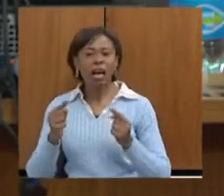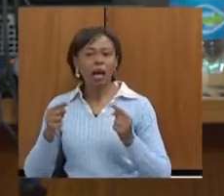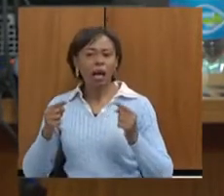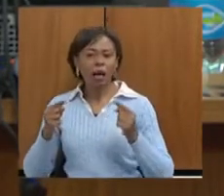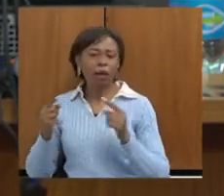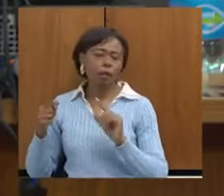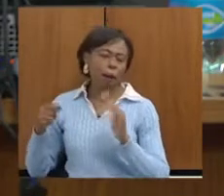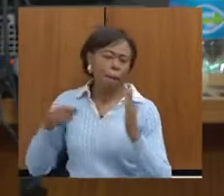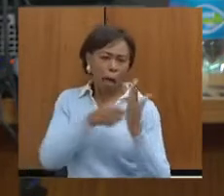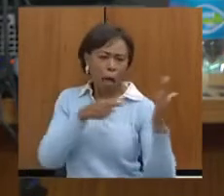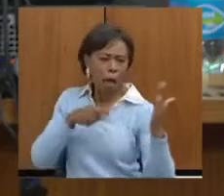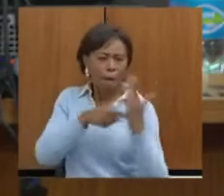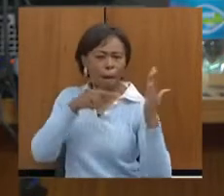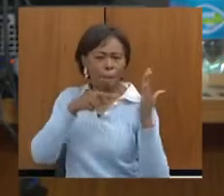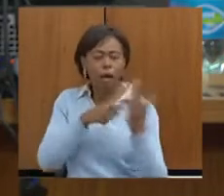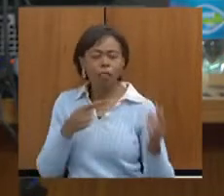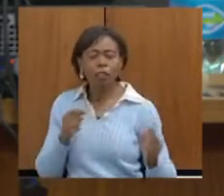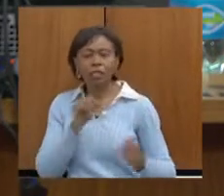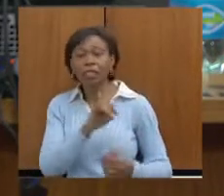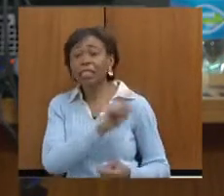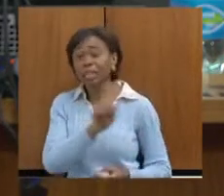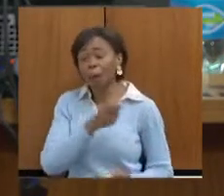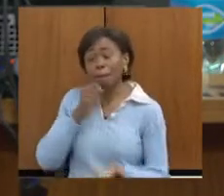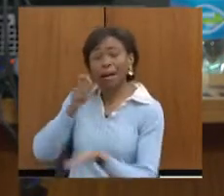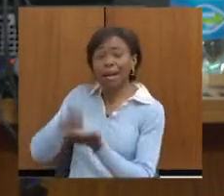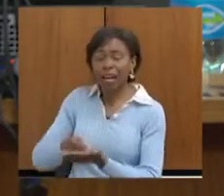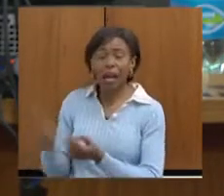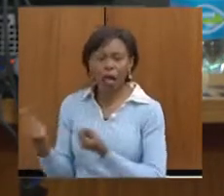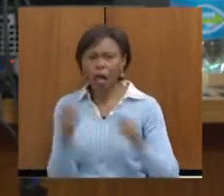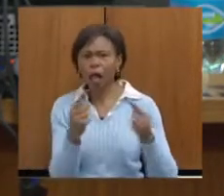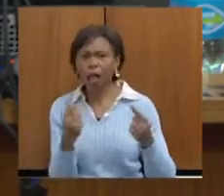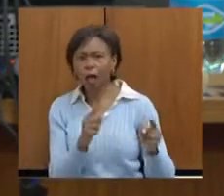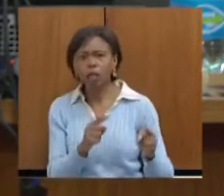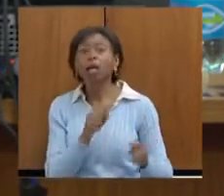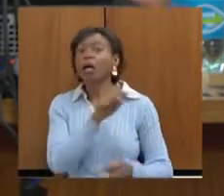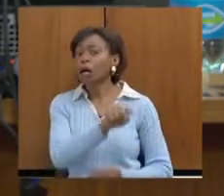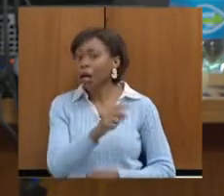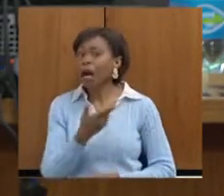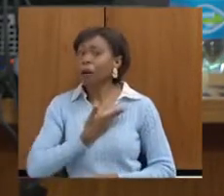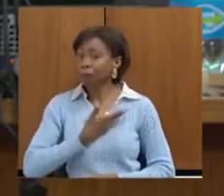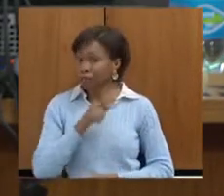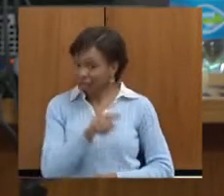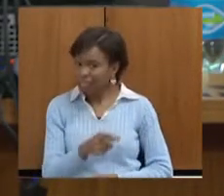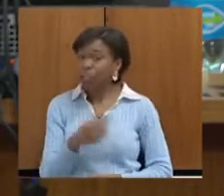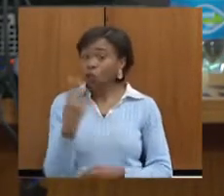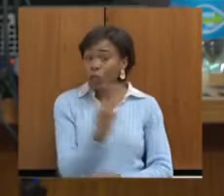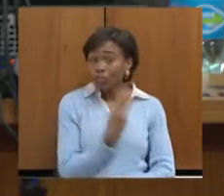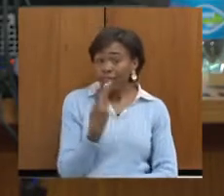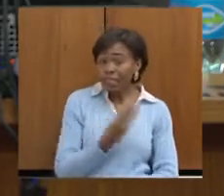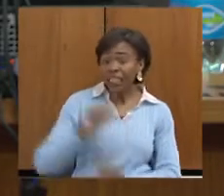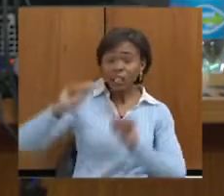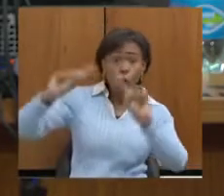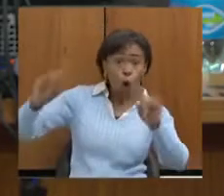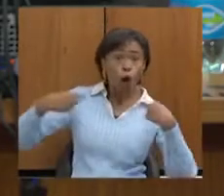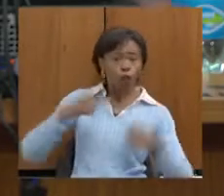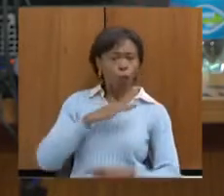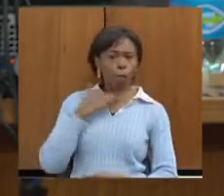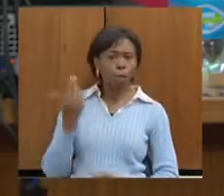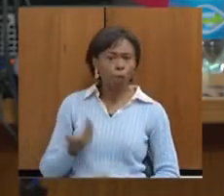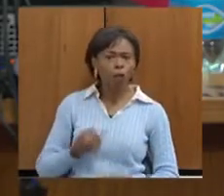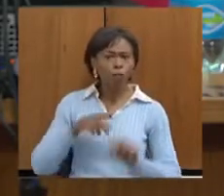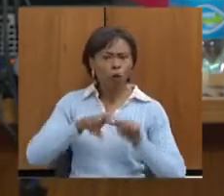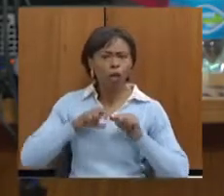vídeos tenta por cento tá ali minha amiga Joelma minha amiga Maria Célia Nós três vamos ameaçada de morte por causa do novel